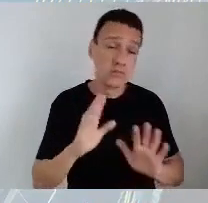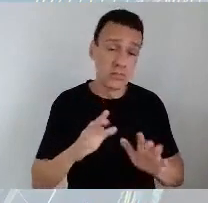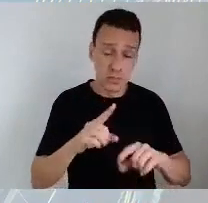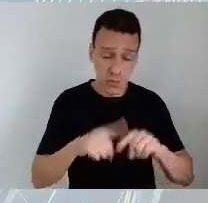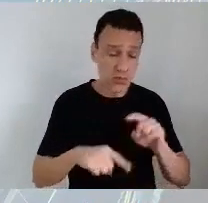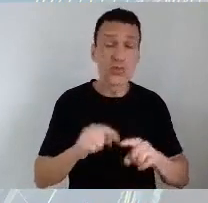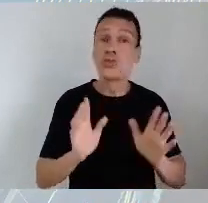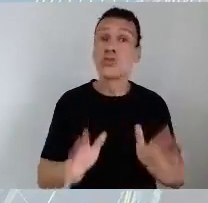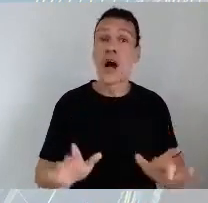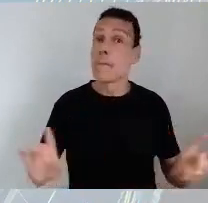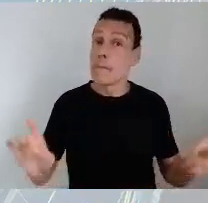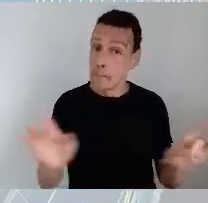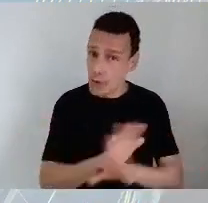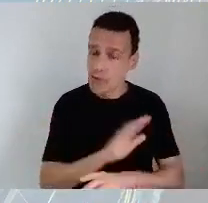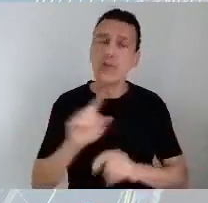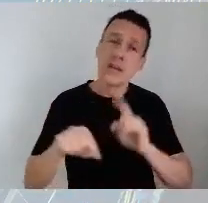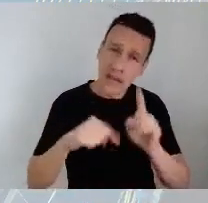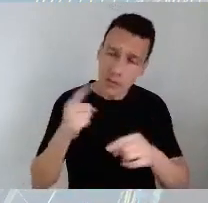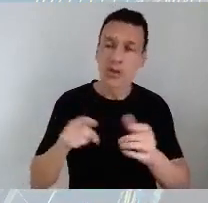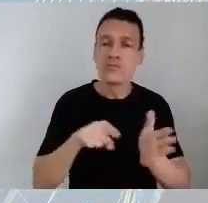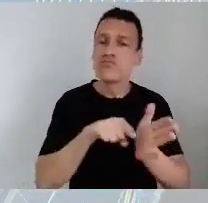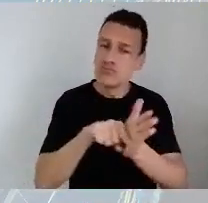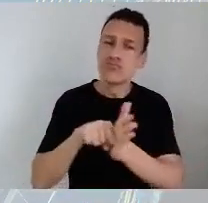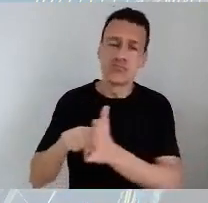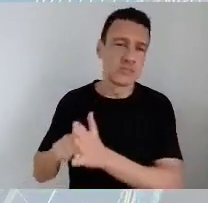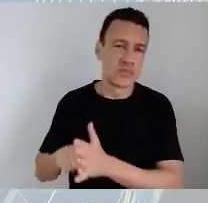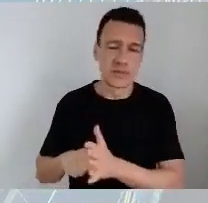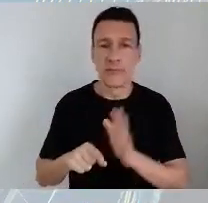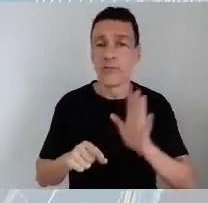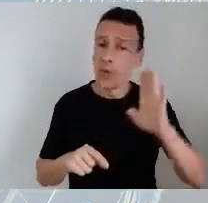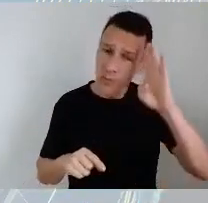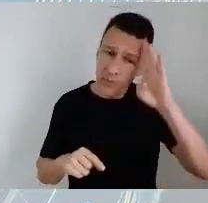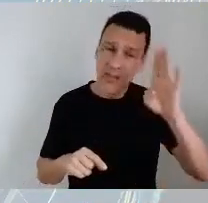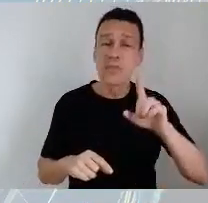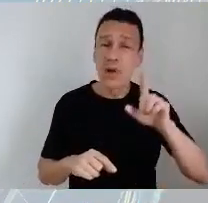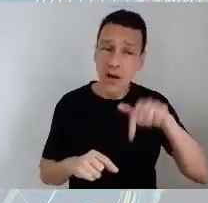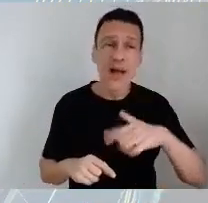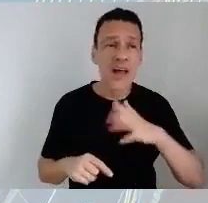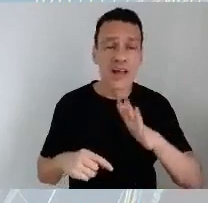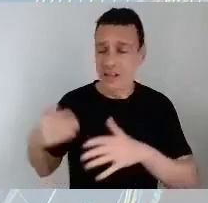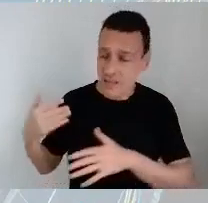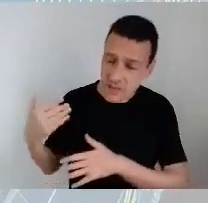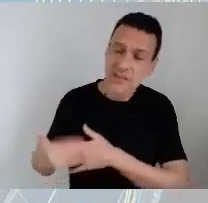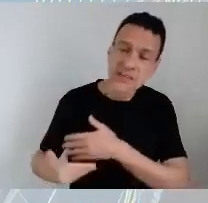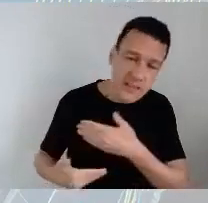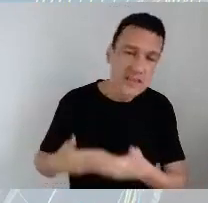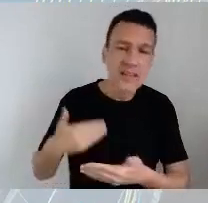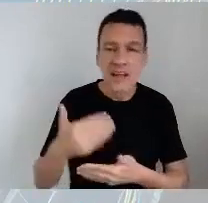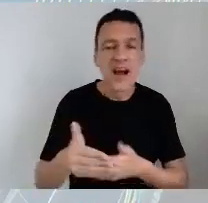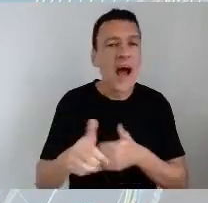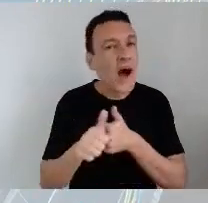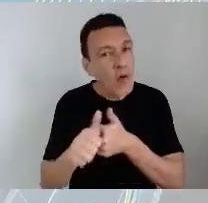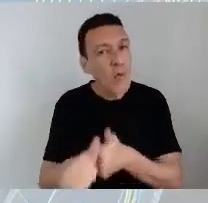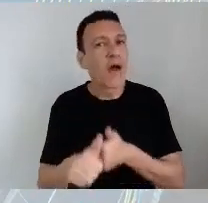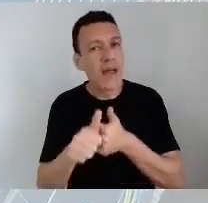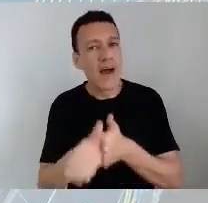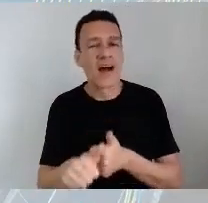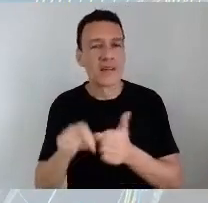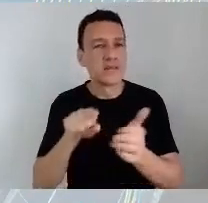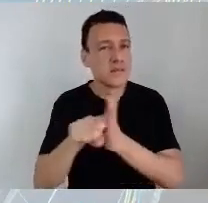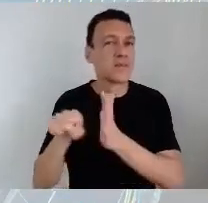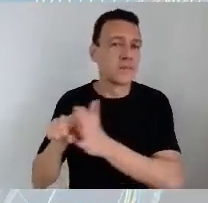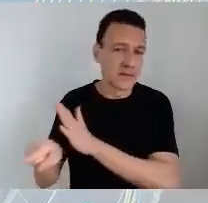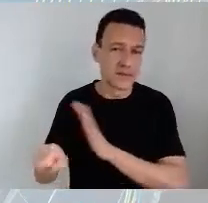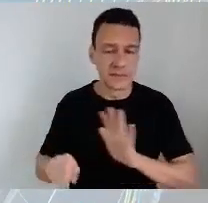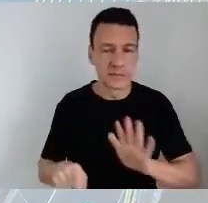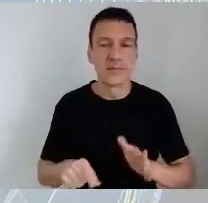ideal é que a gente consiga acompanhar o nosso produto, a nossa solução em todos esses estágios. Então, uma coisa legal que aconteceu é que com a atualização do